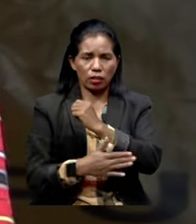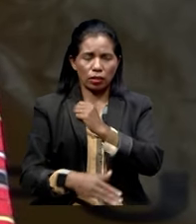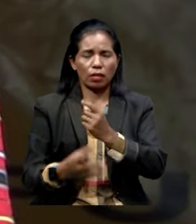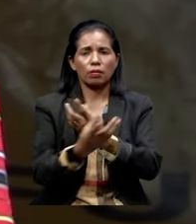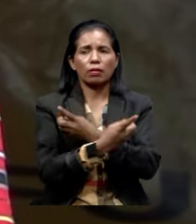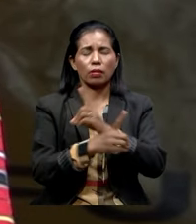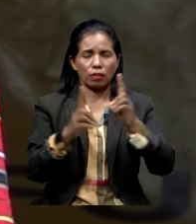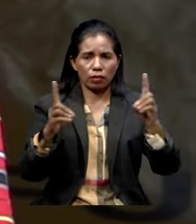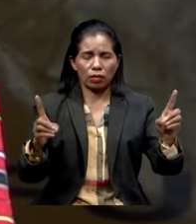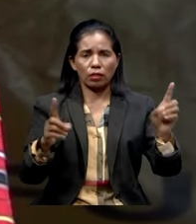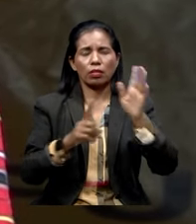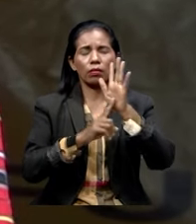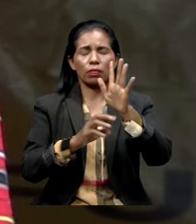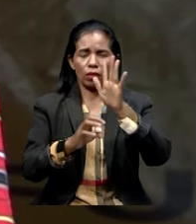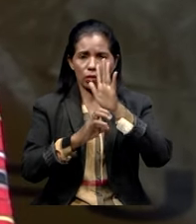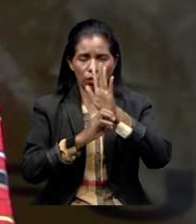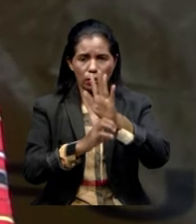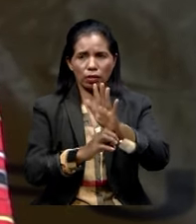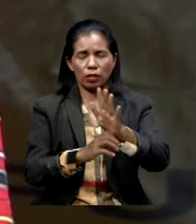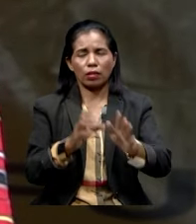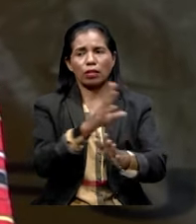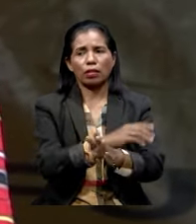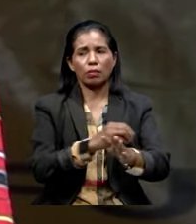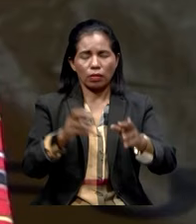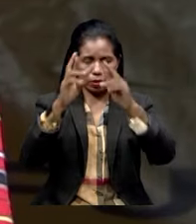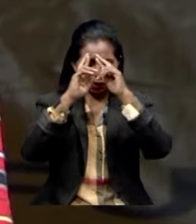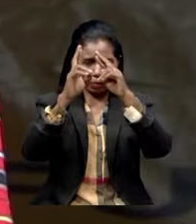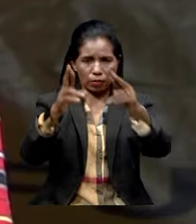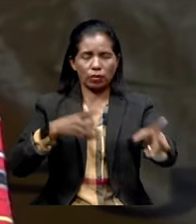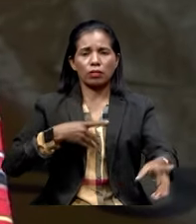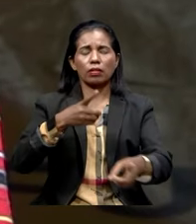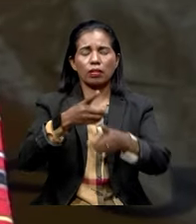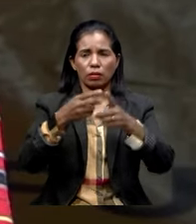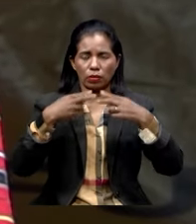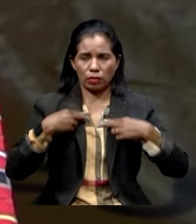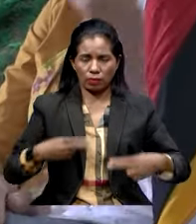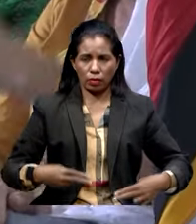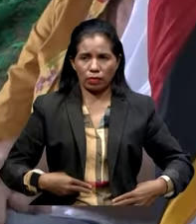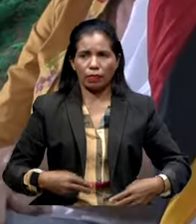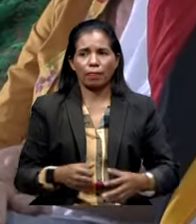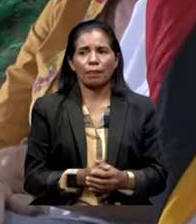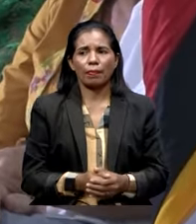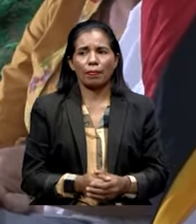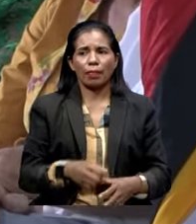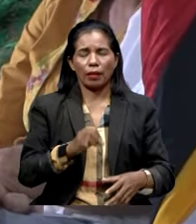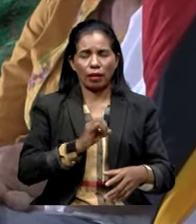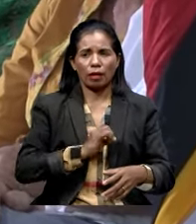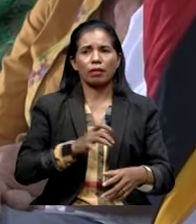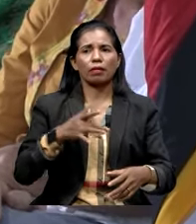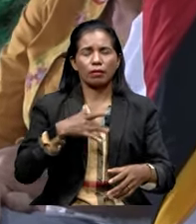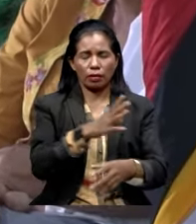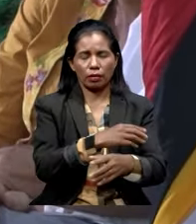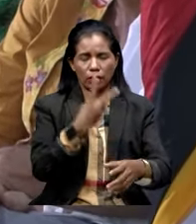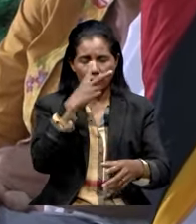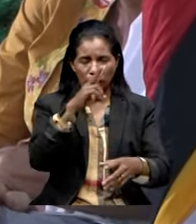democrático exemplar, com profundo respeito pelos direitos humanos e num parceiro